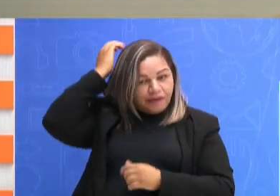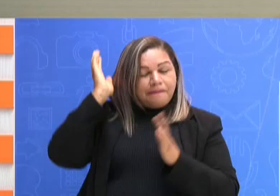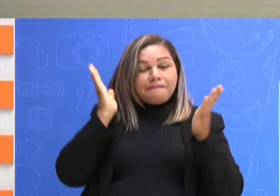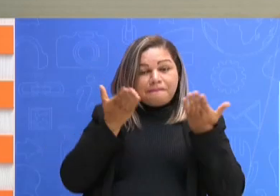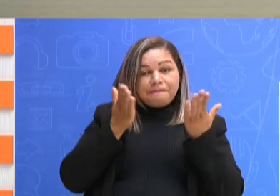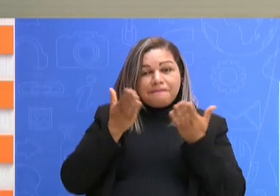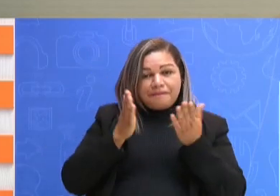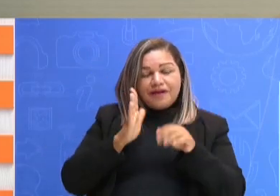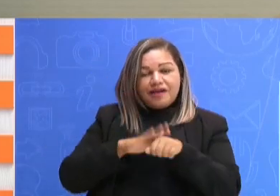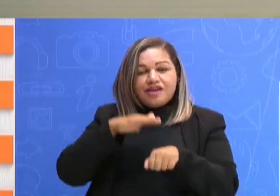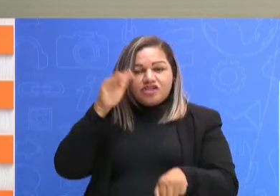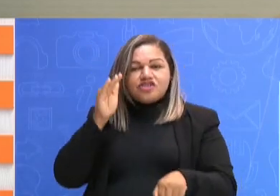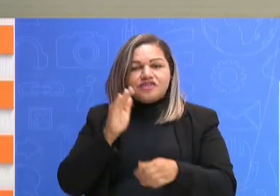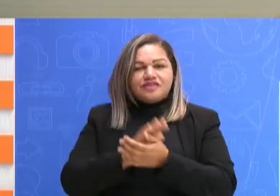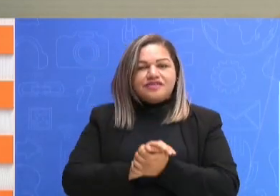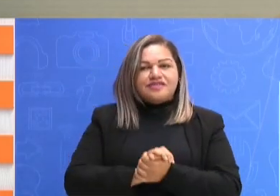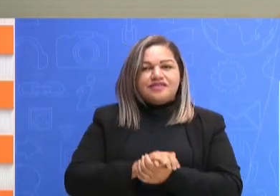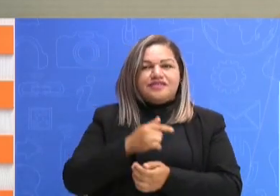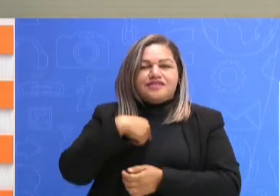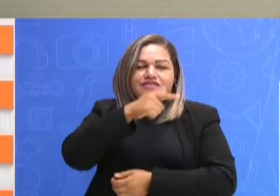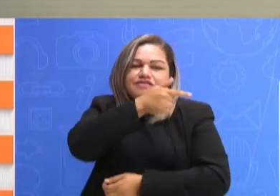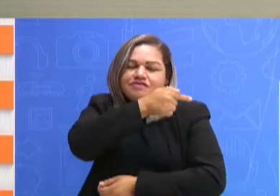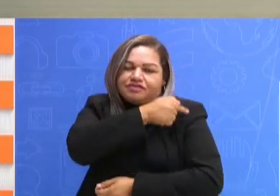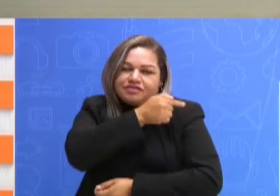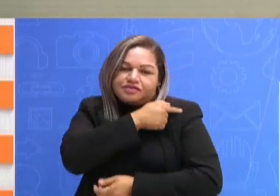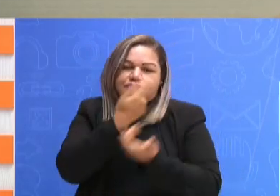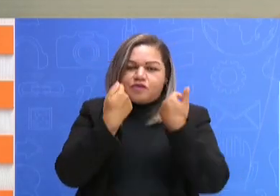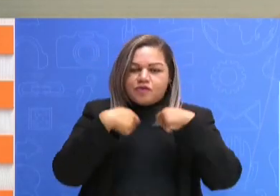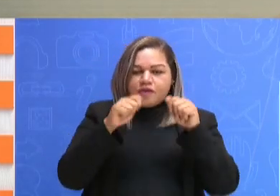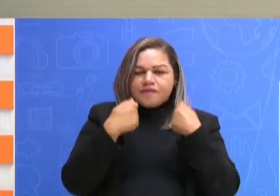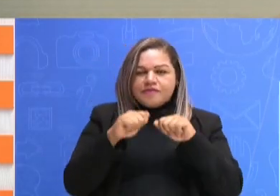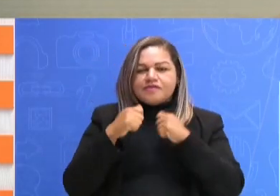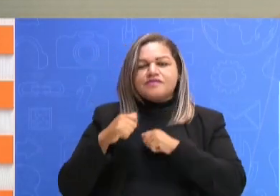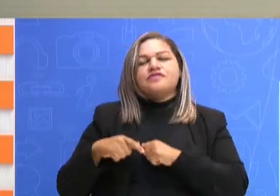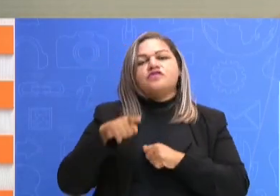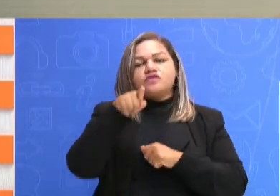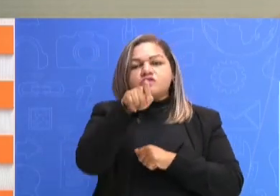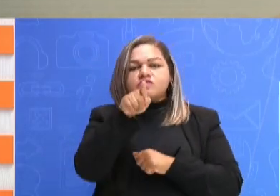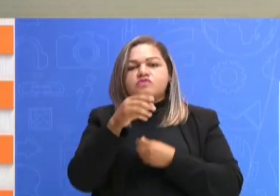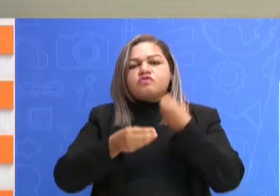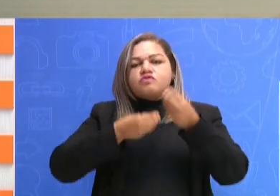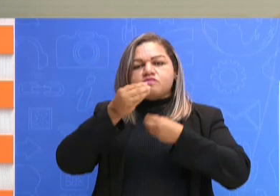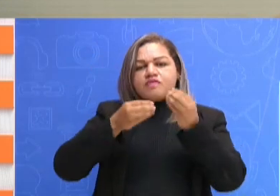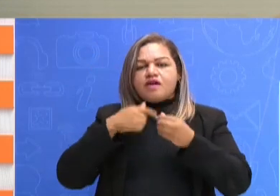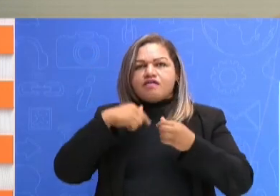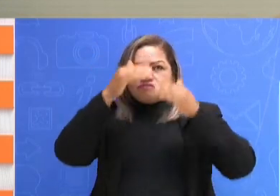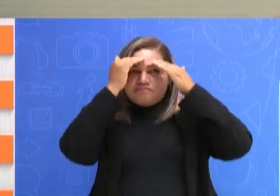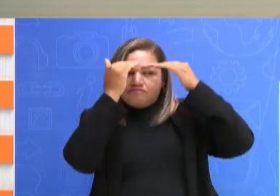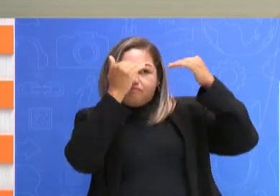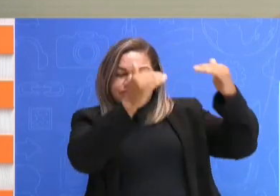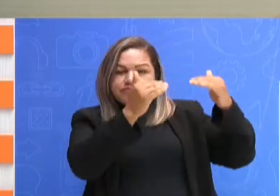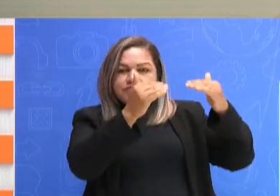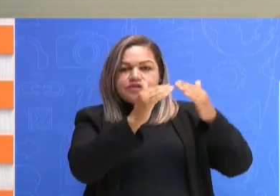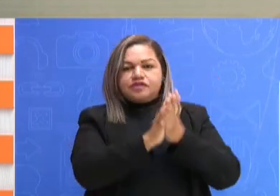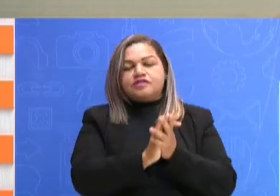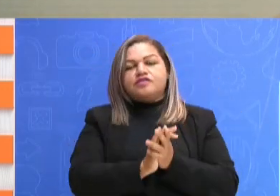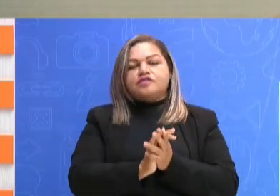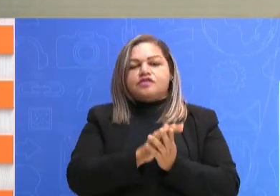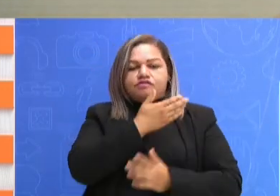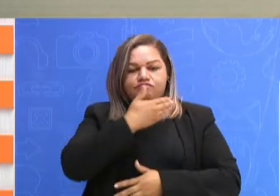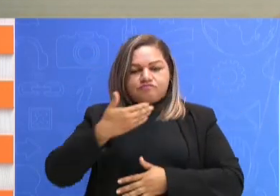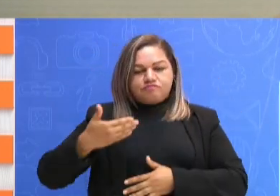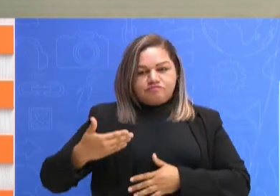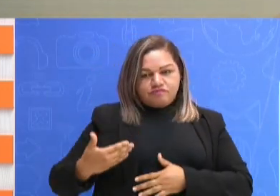já vai chegar e vai me permitir que eu seja vacinado, que eu tenho preciso como cada um de vocês, mas eu respeito o que a preconização do governo